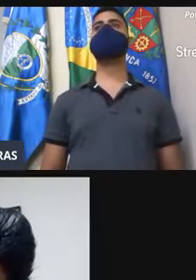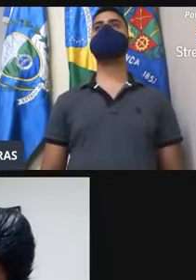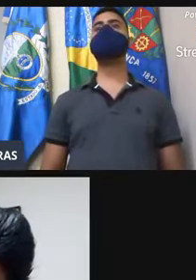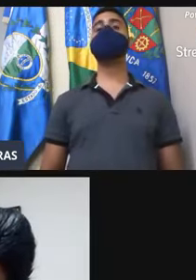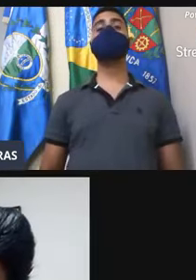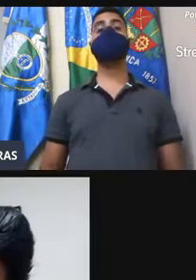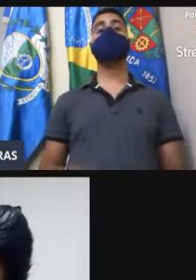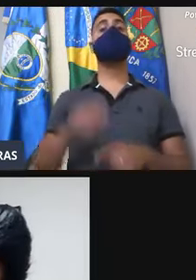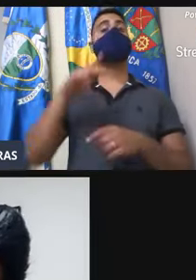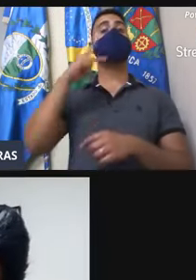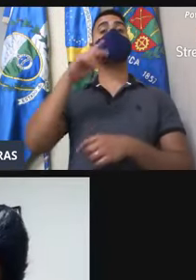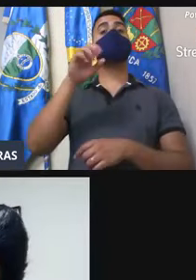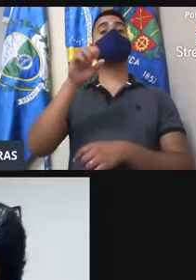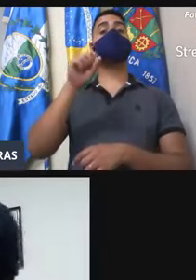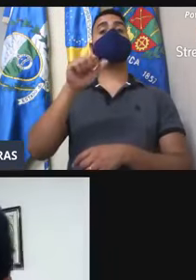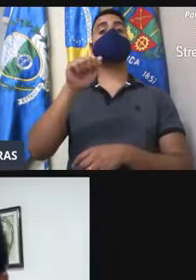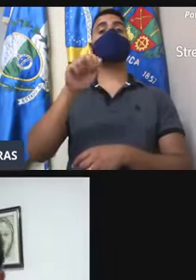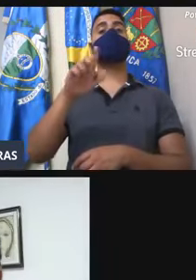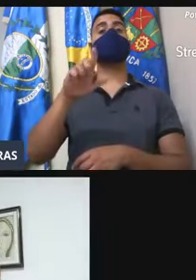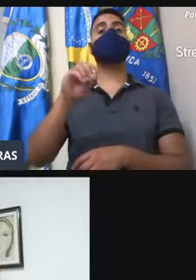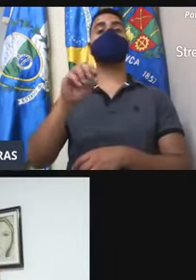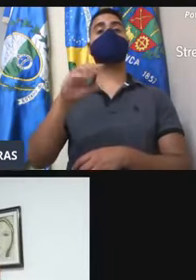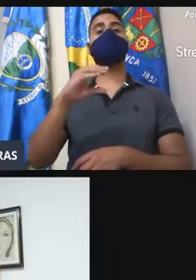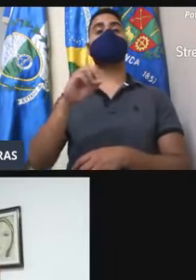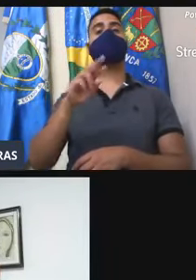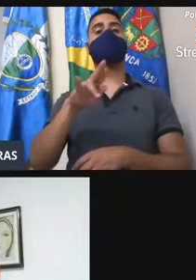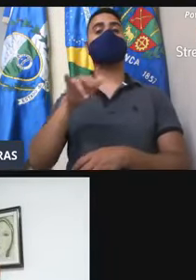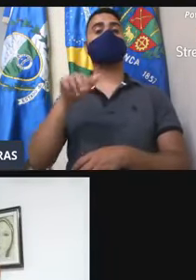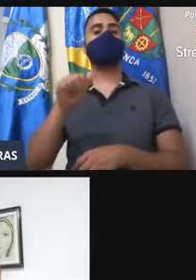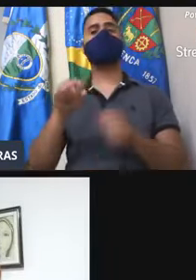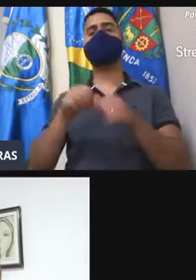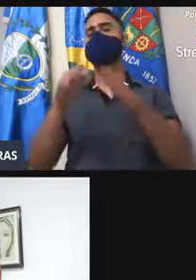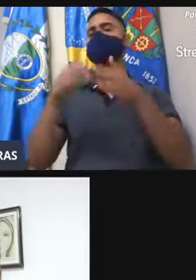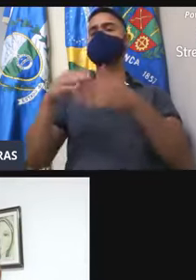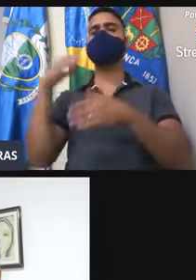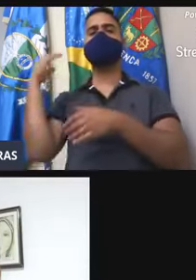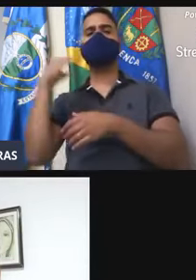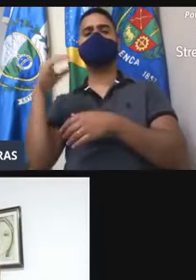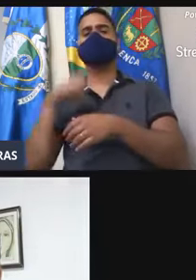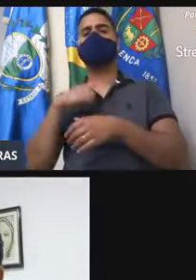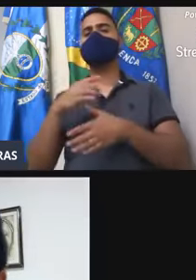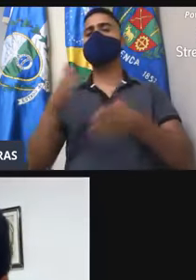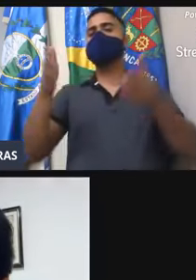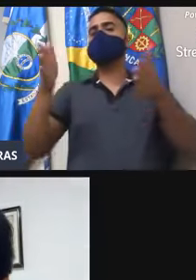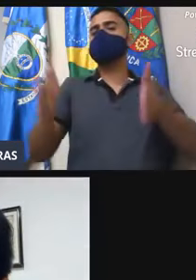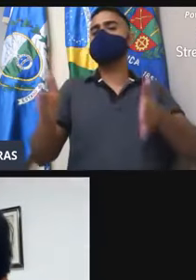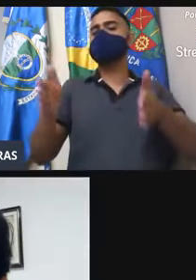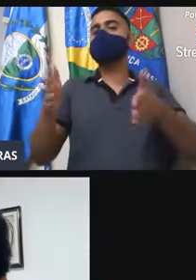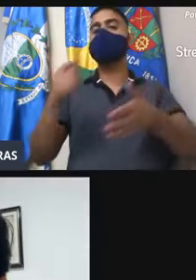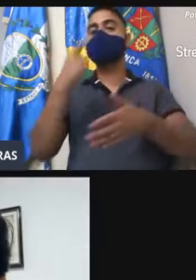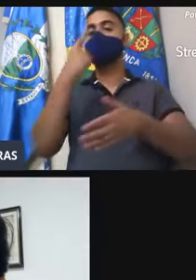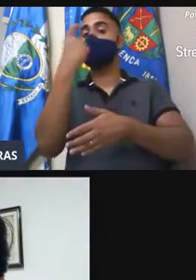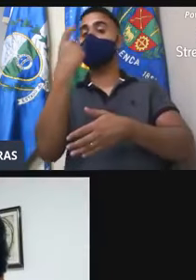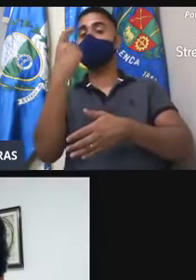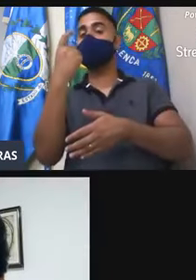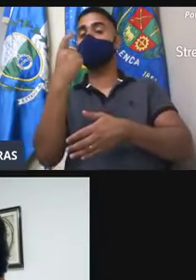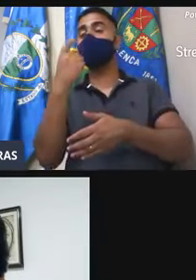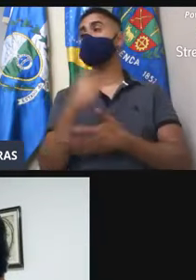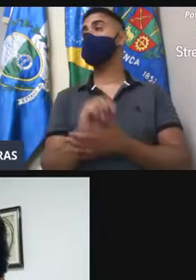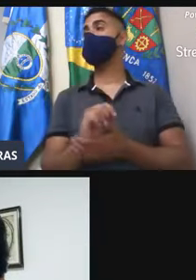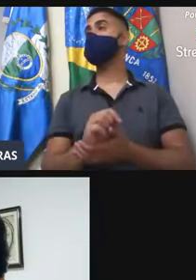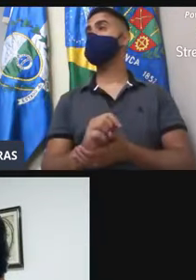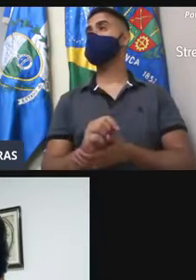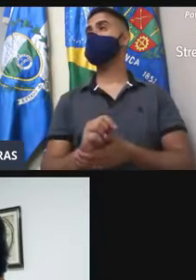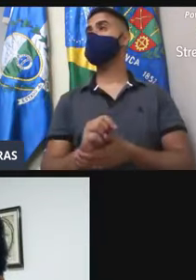fez uma indicação ao prefeito, em caráter de urgência, pedindo a colocação de latões próximo ao número 1108, na rua 29 de